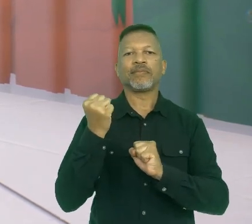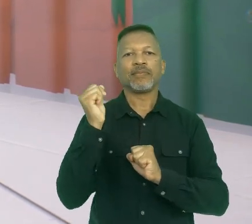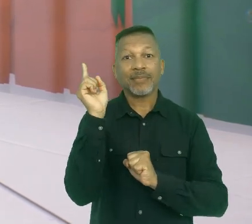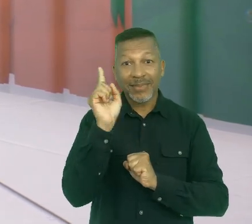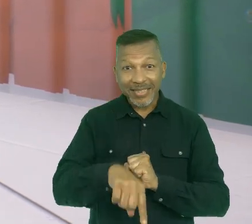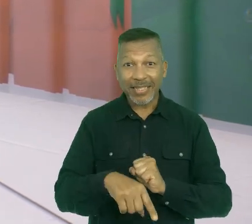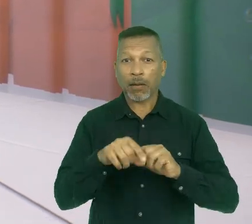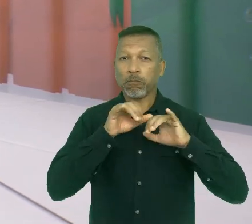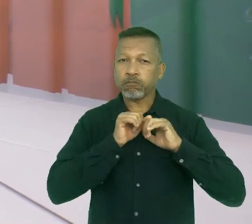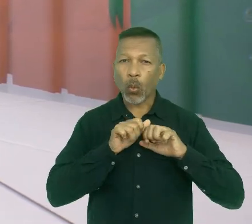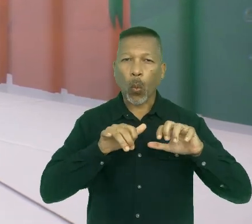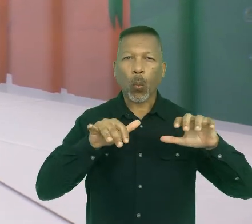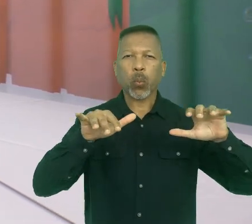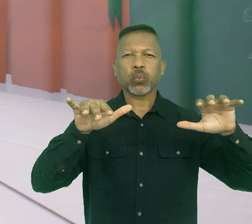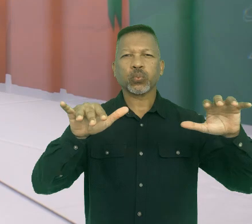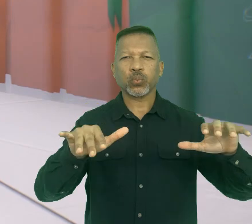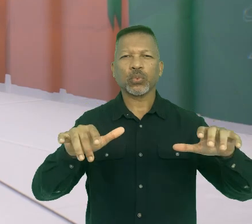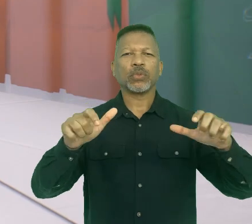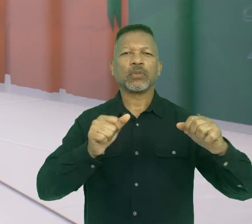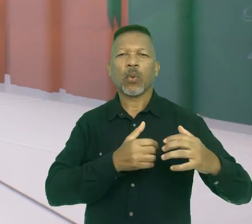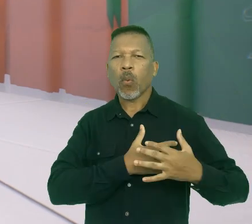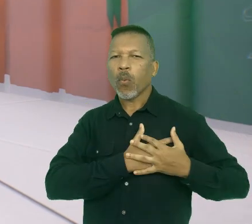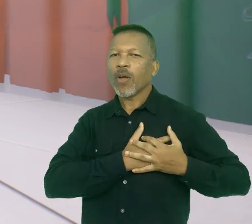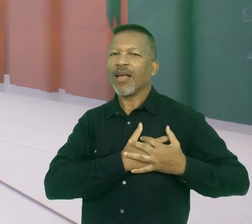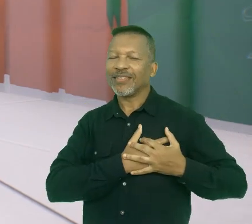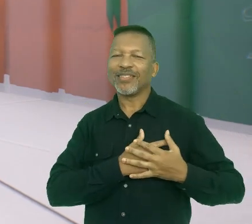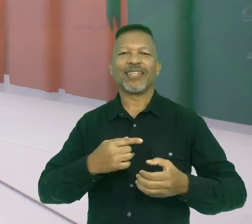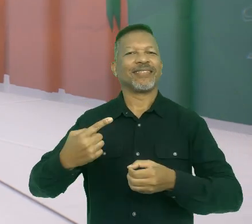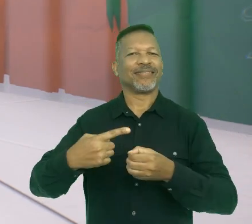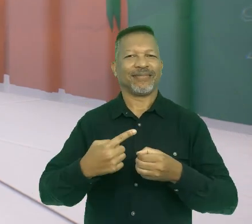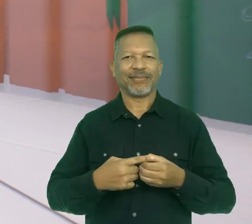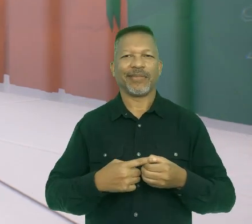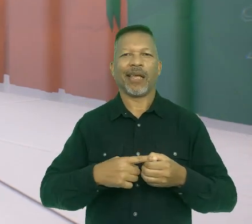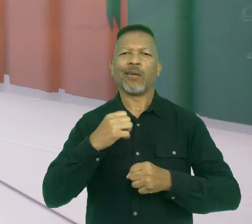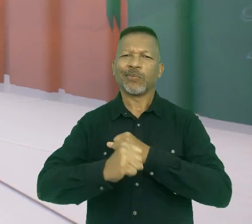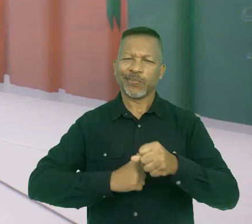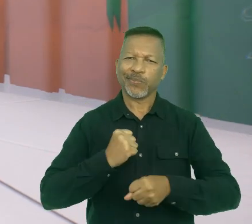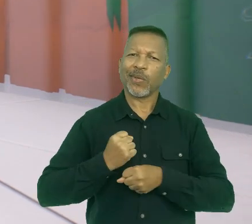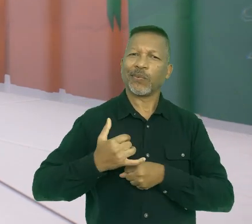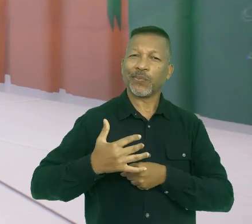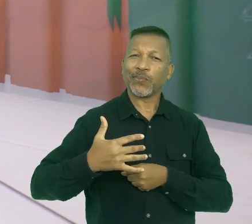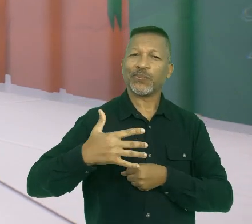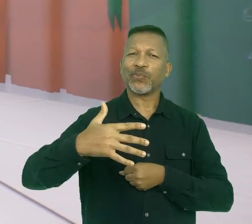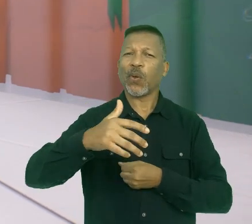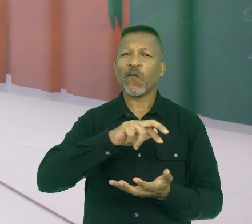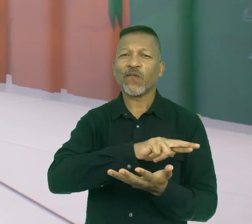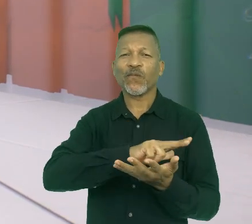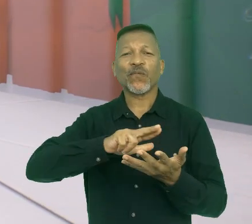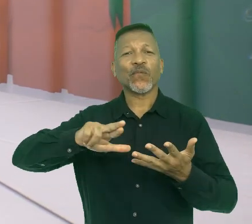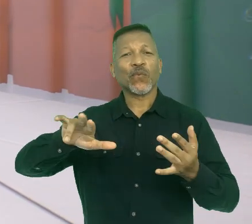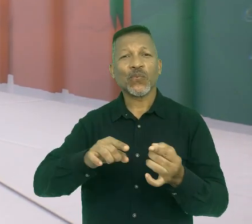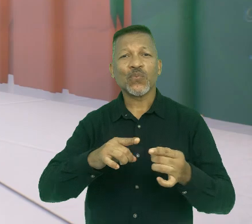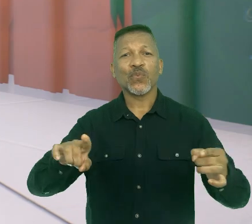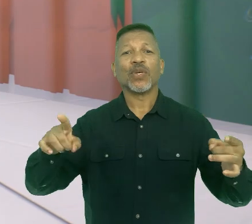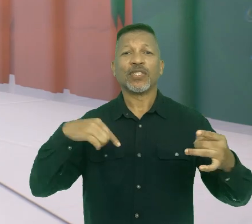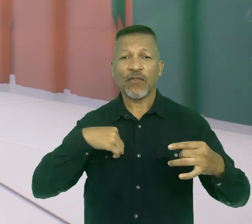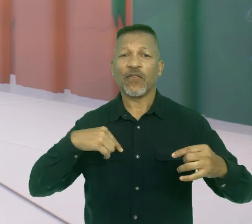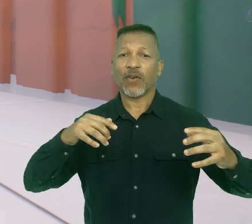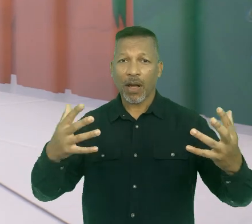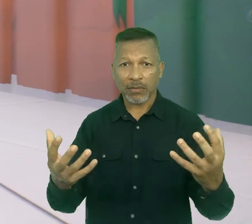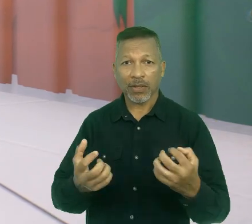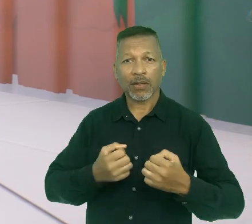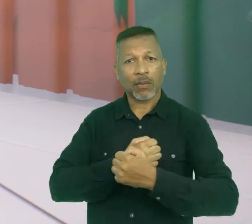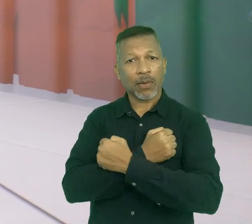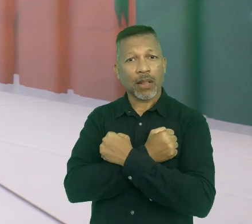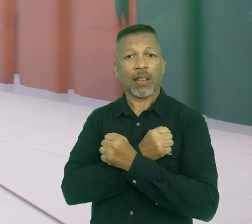poderosas, que ecoam pelas ruas e pelos corações da cidade. Ao longo dos anos, vários estilos musicais foram